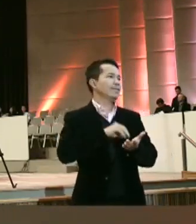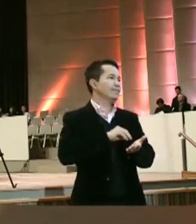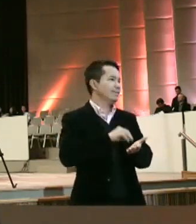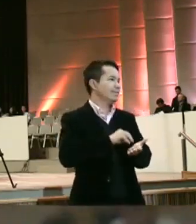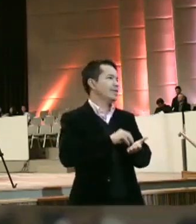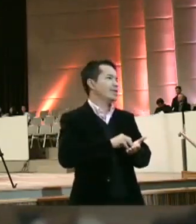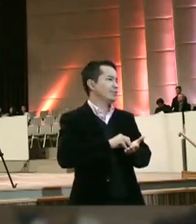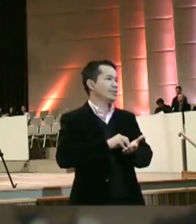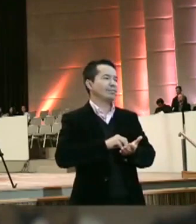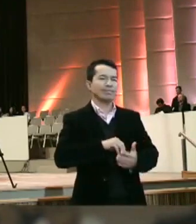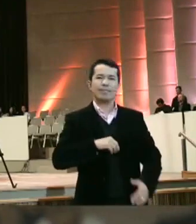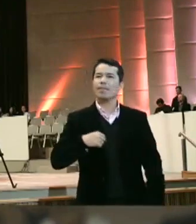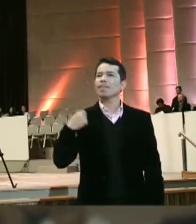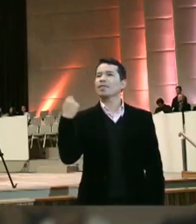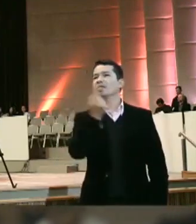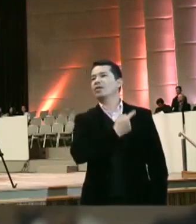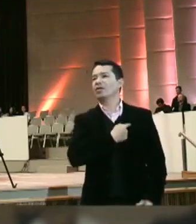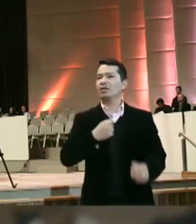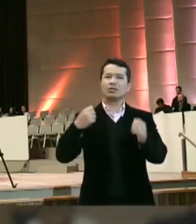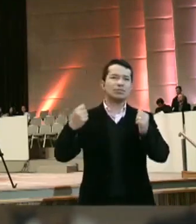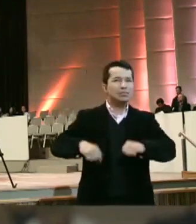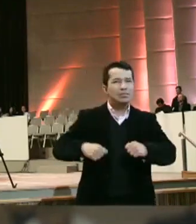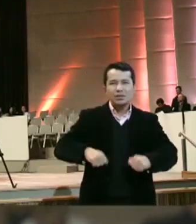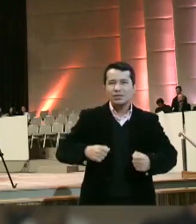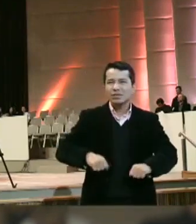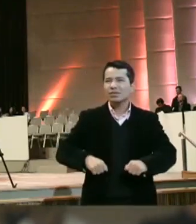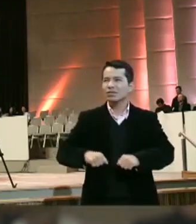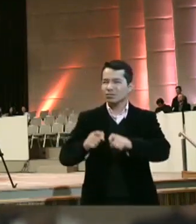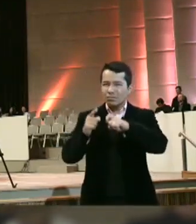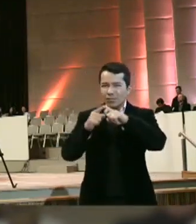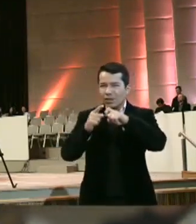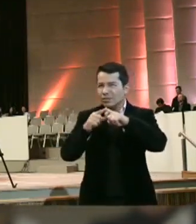que precisa de médico? O doente.